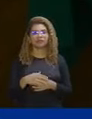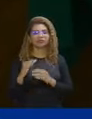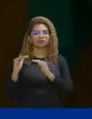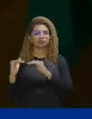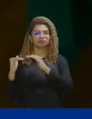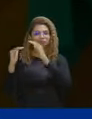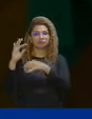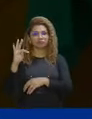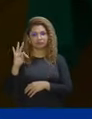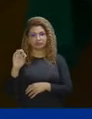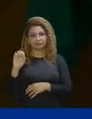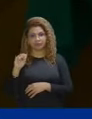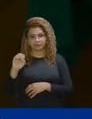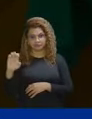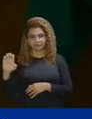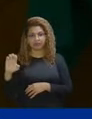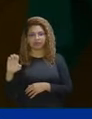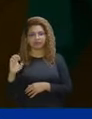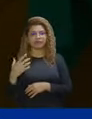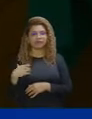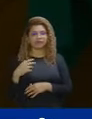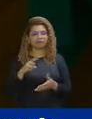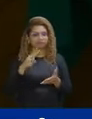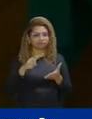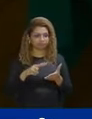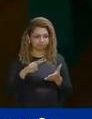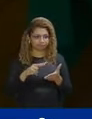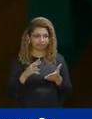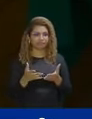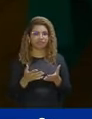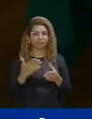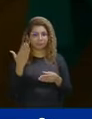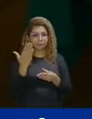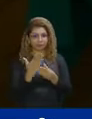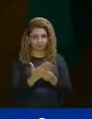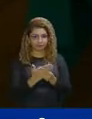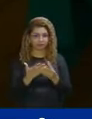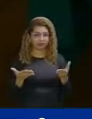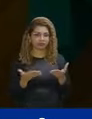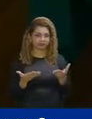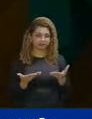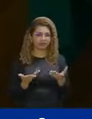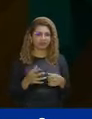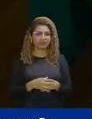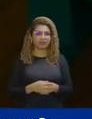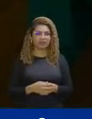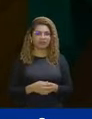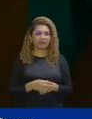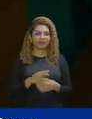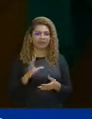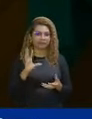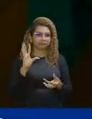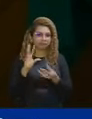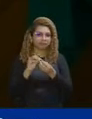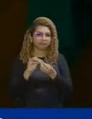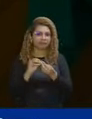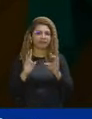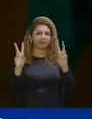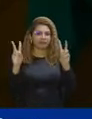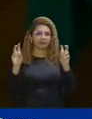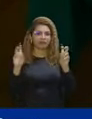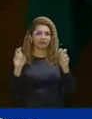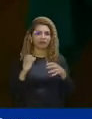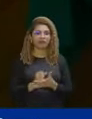Eleitoral a respeito do processo em pauta. Doutora Sara Cavalcante. Do termo de posse da excelentíssima